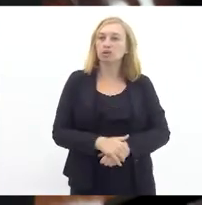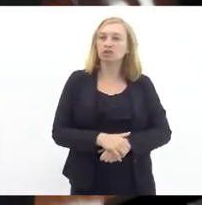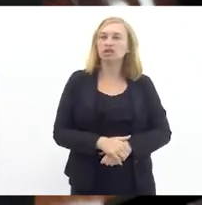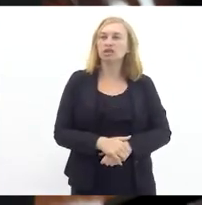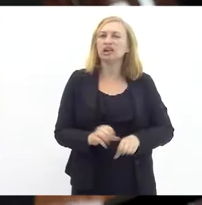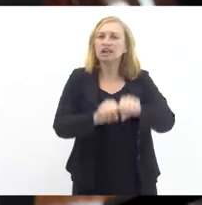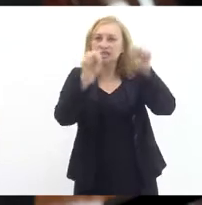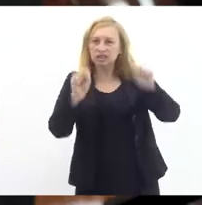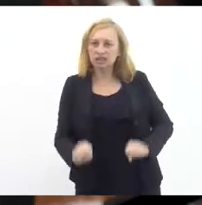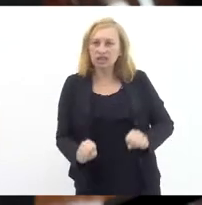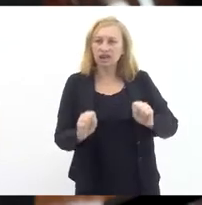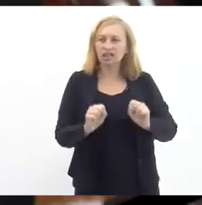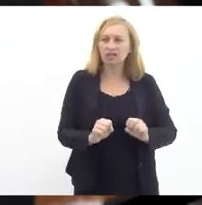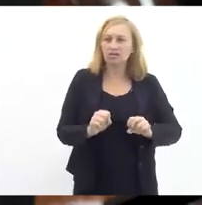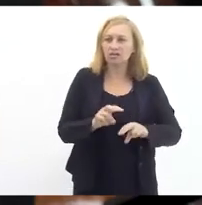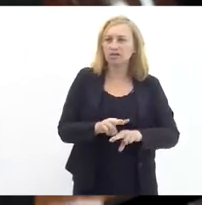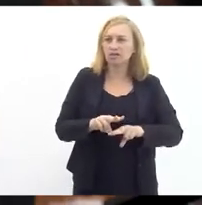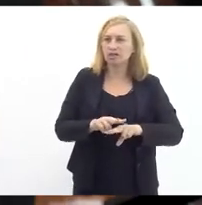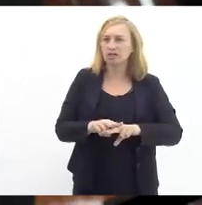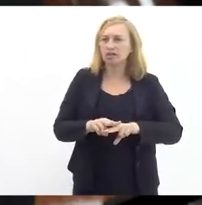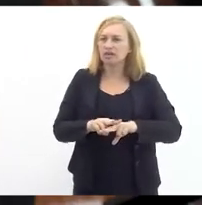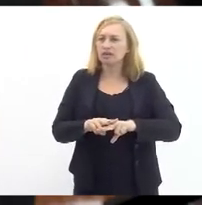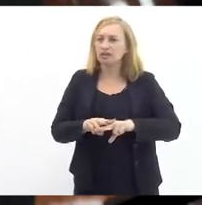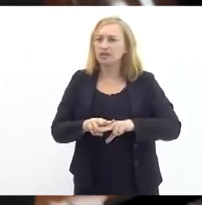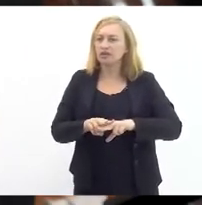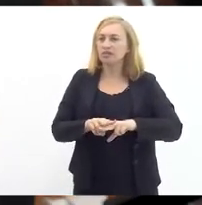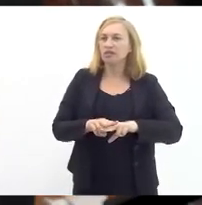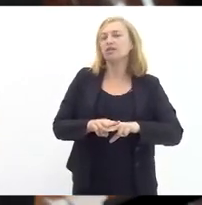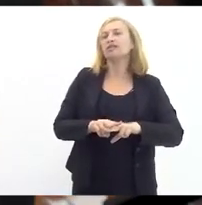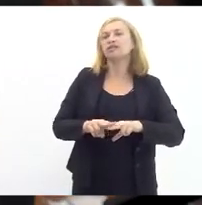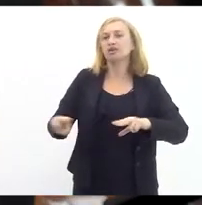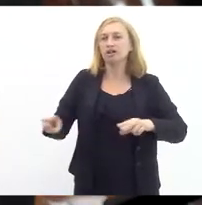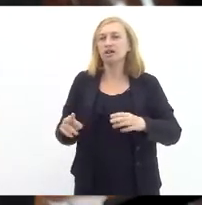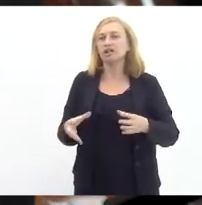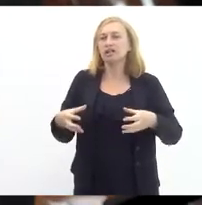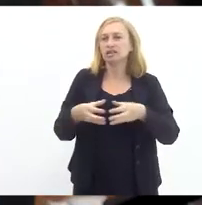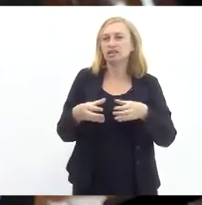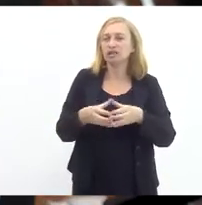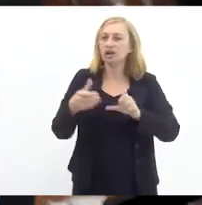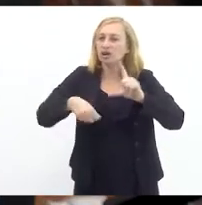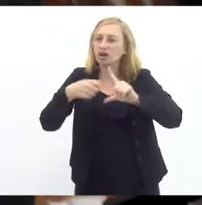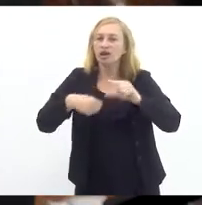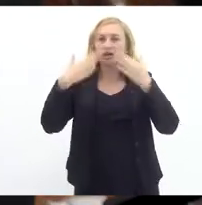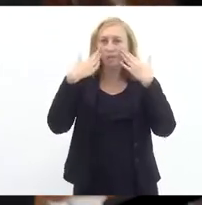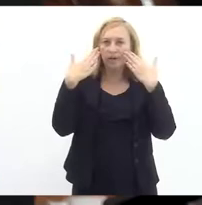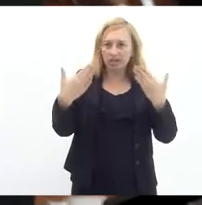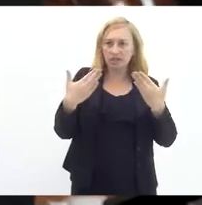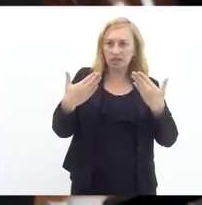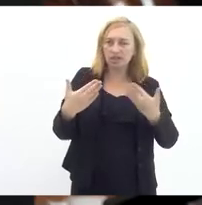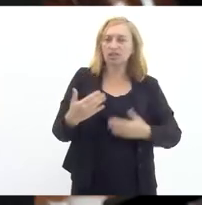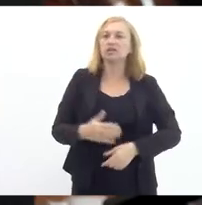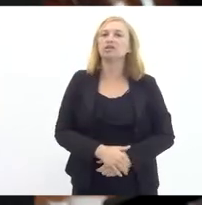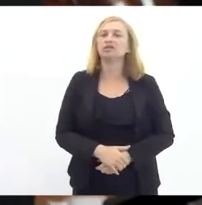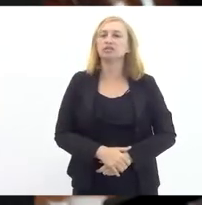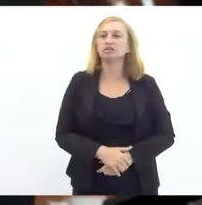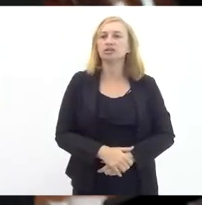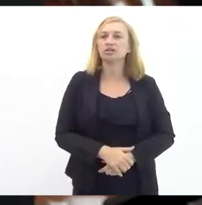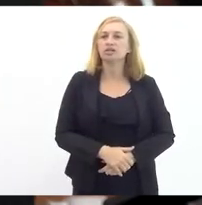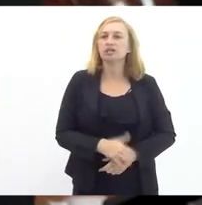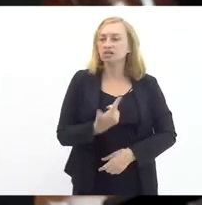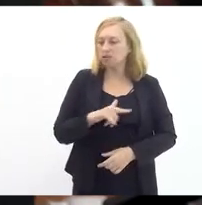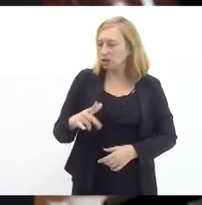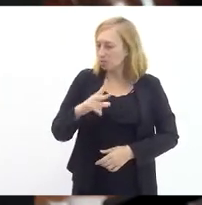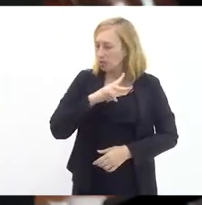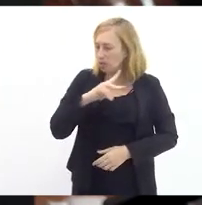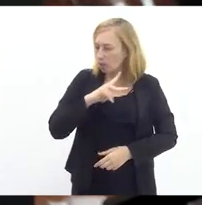sistema ferroviário, com a central logística. E a gente apresenta a demanda que a gente tem, uma vez que a gente não tem pessoal próprio